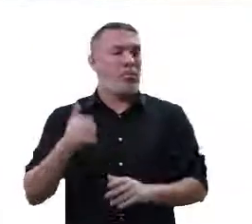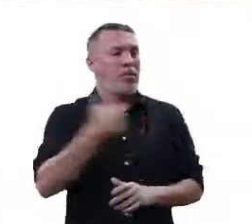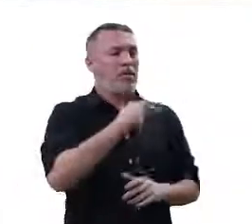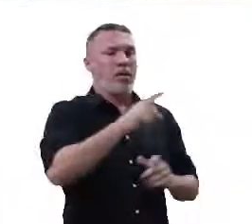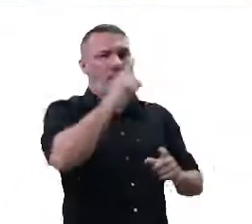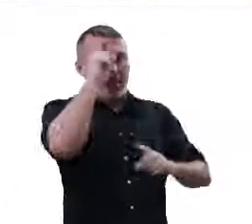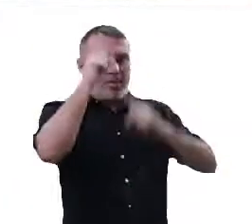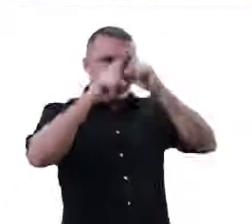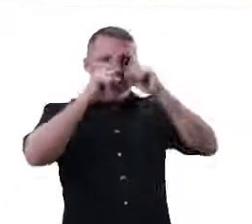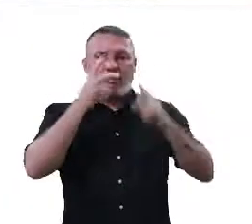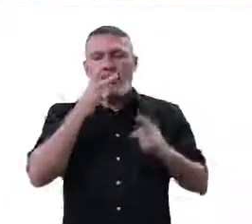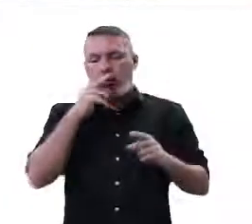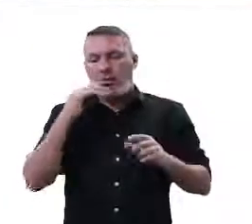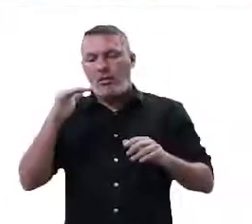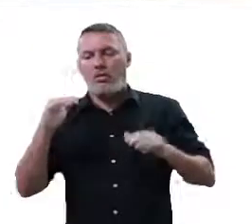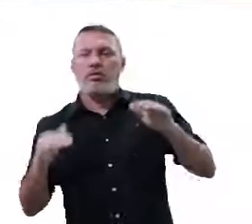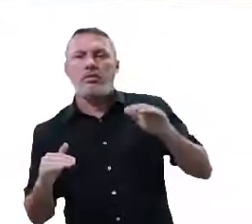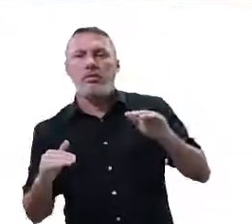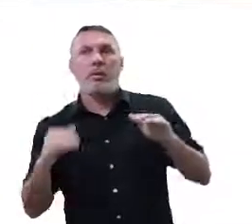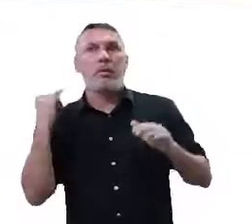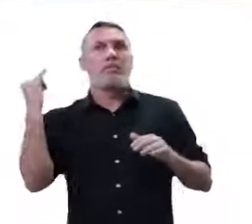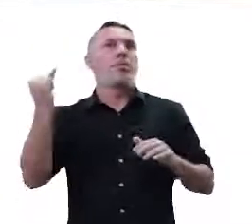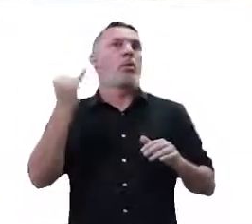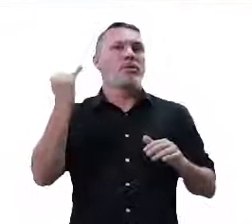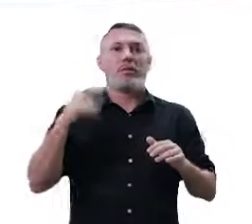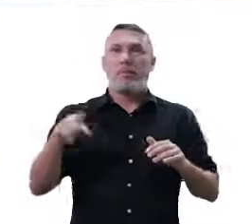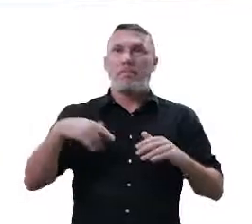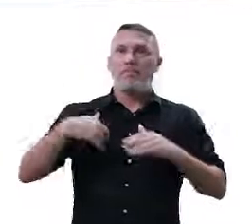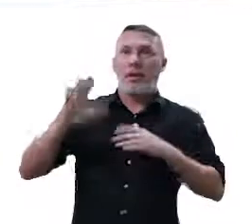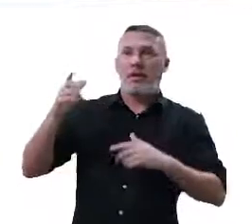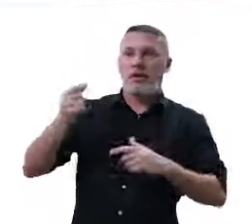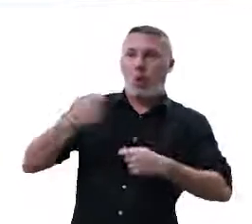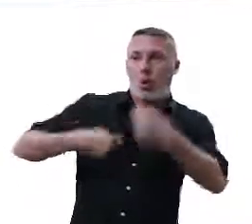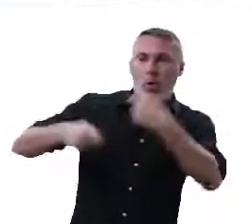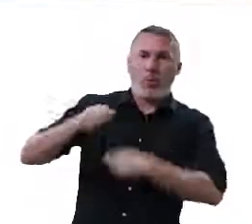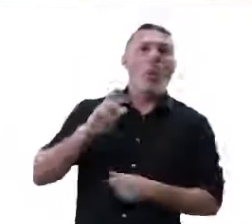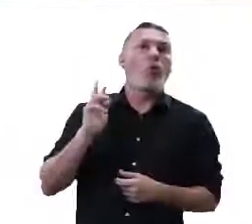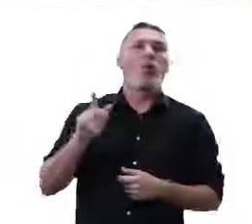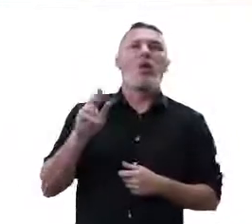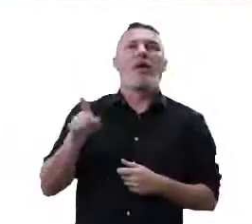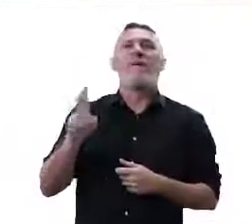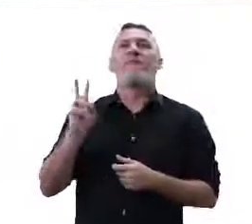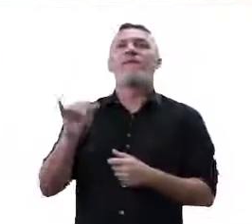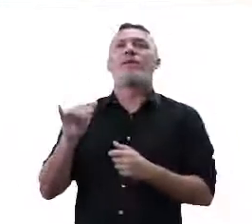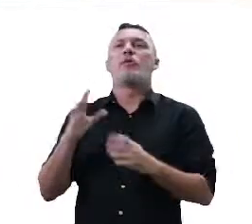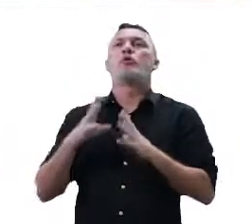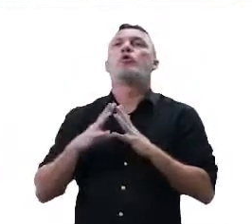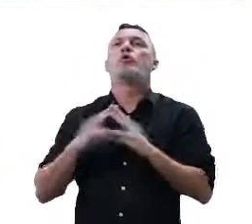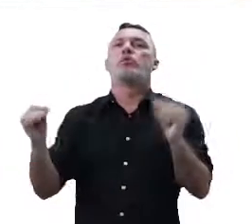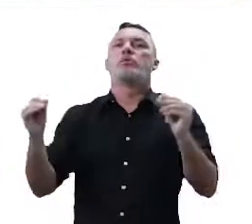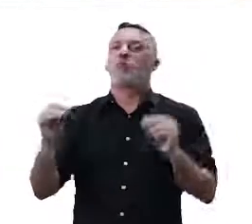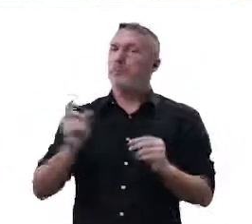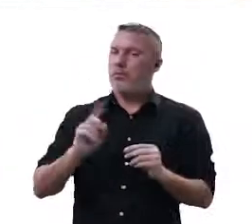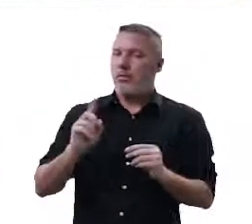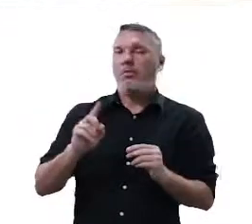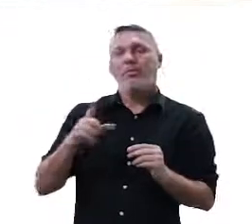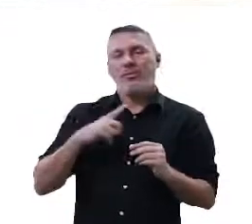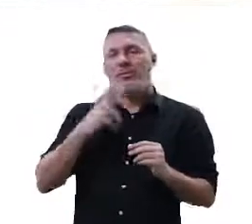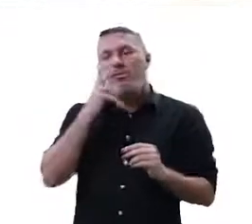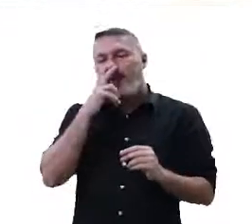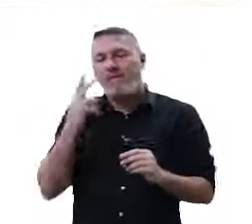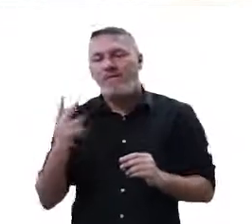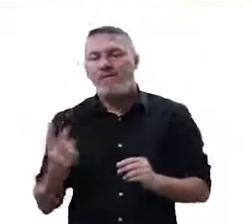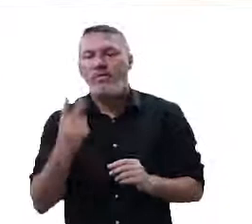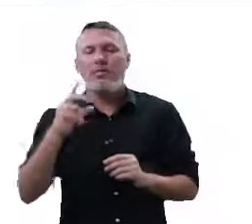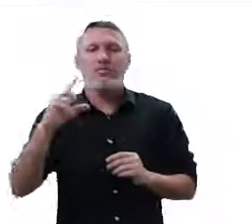transformação da matéria-prima ela perde importância em termos econômicos, não é que ela deixe de existir, mas